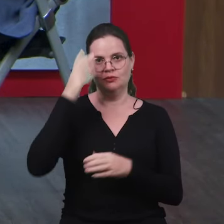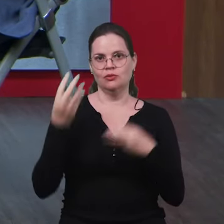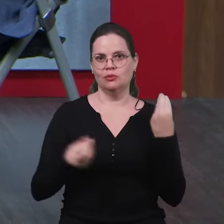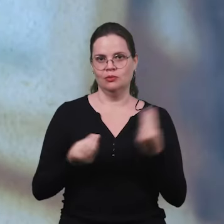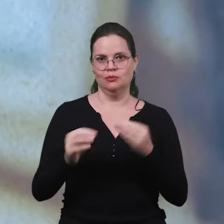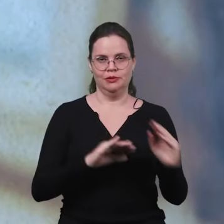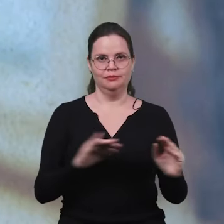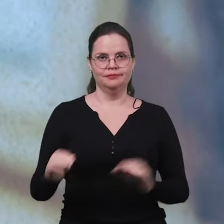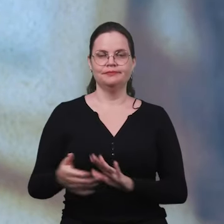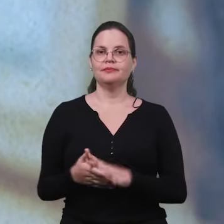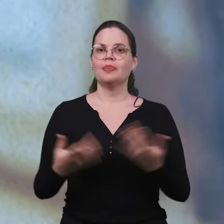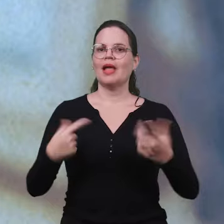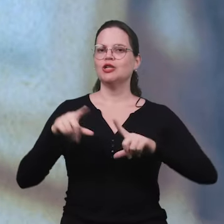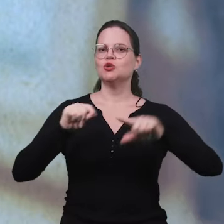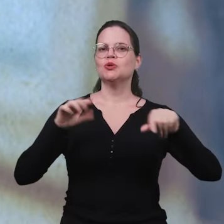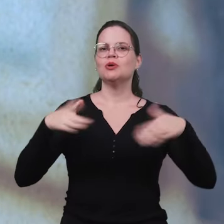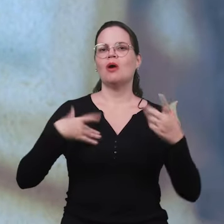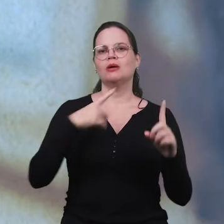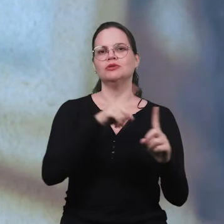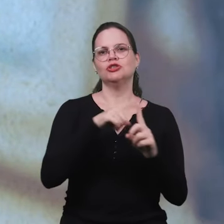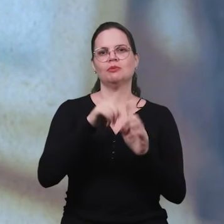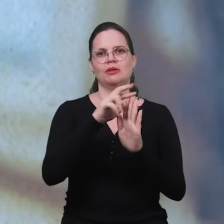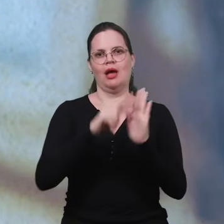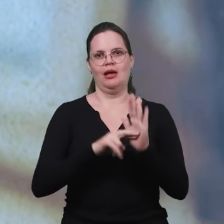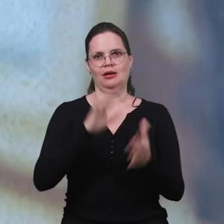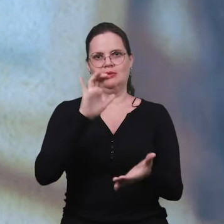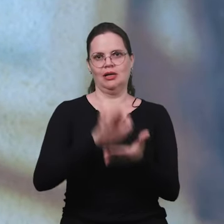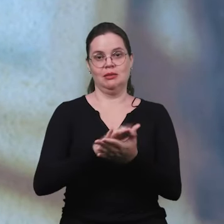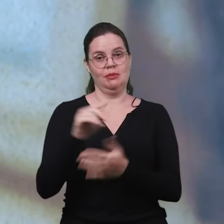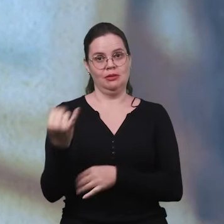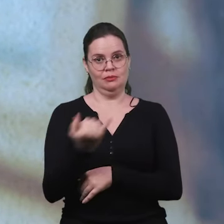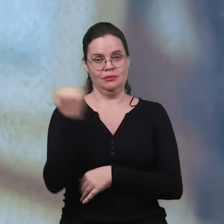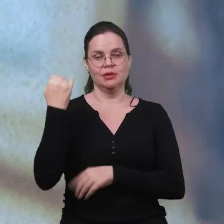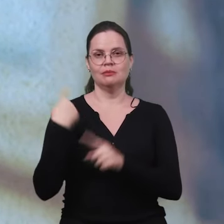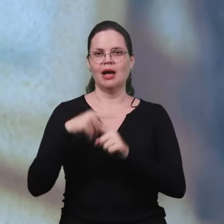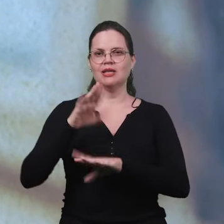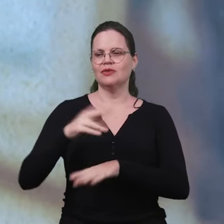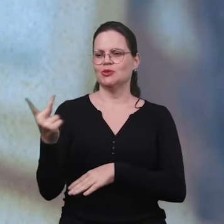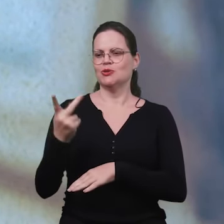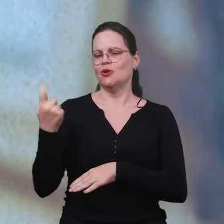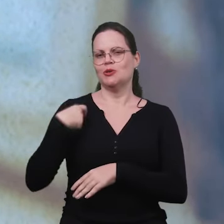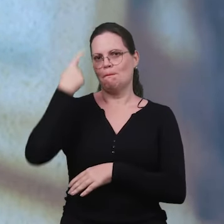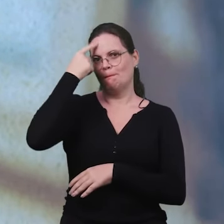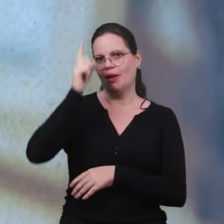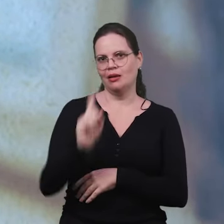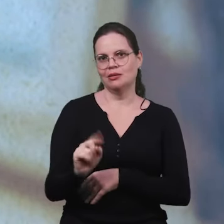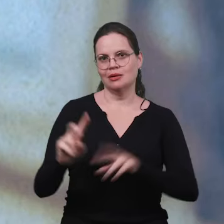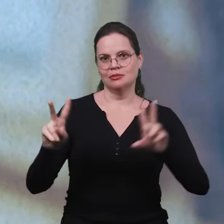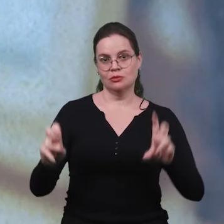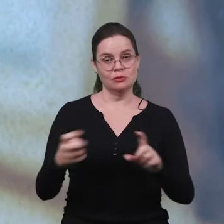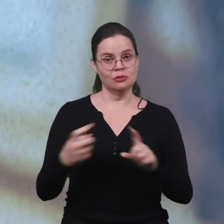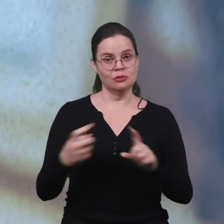importante. E geralmente o casal, ali os noivos, não costumam pensar muito nisso, Mas a gente precisa, sobretudo com